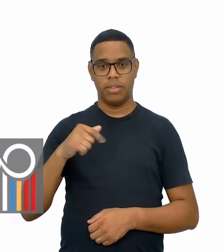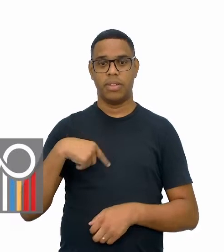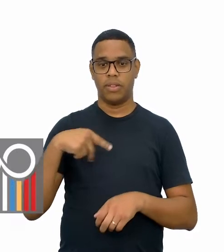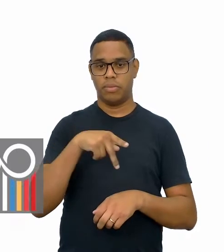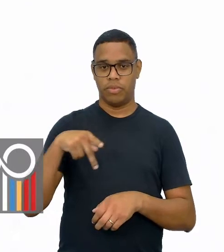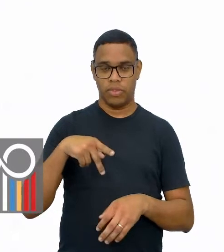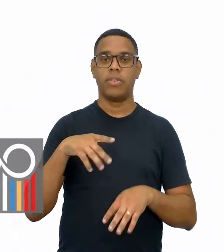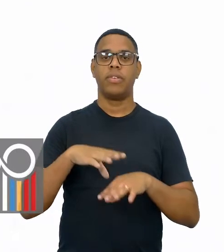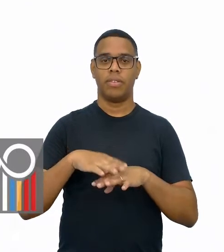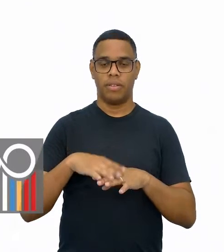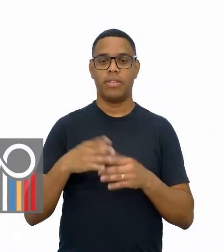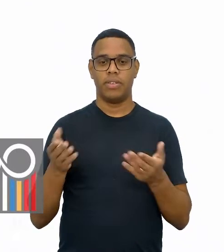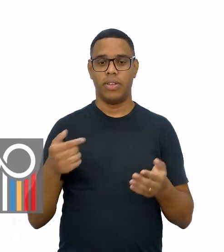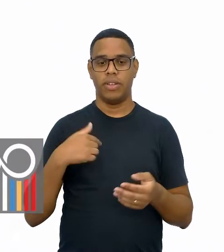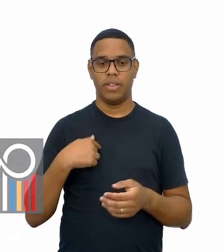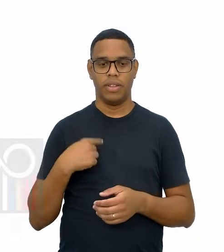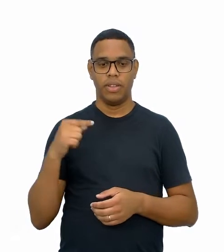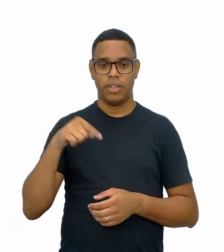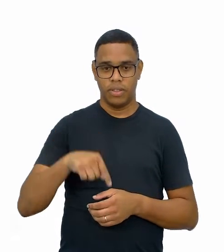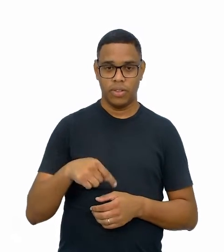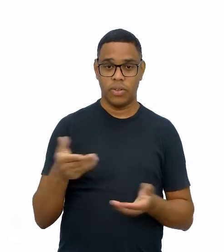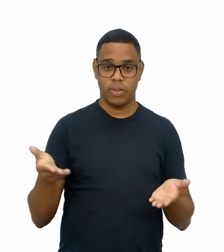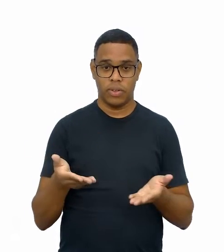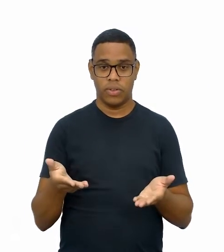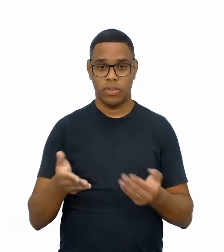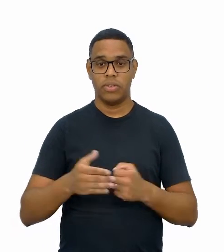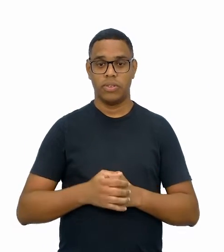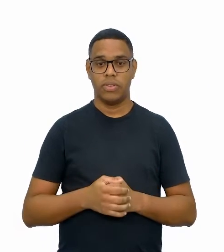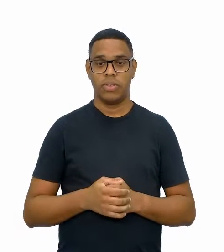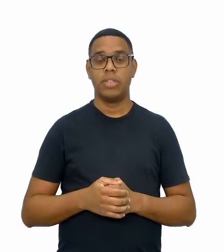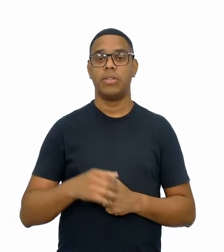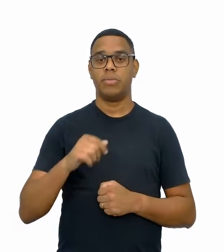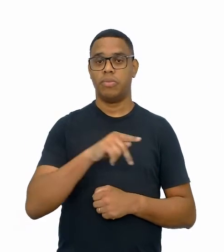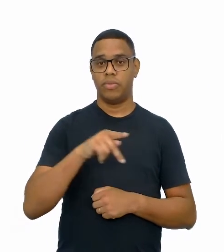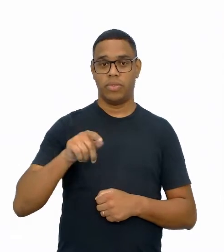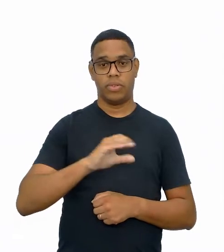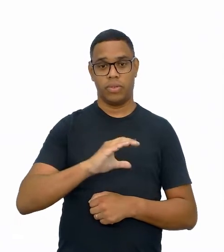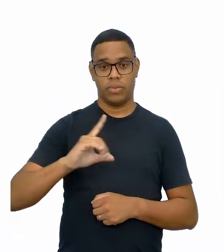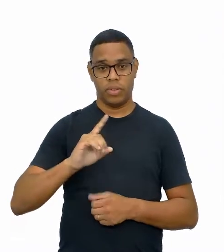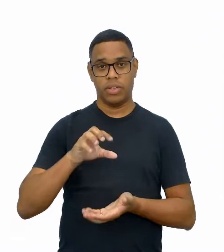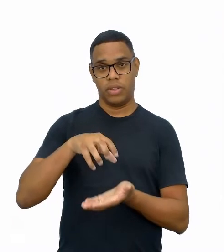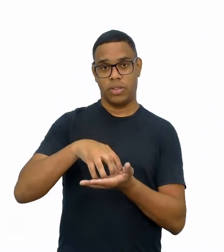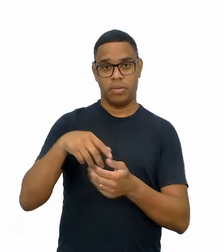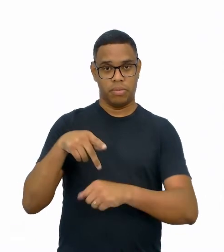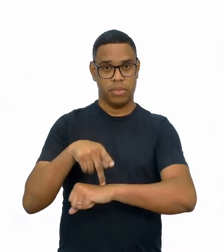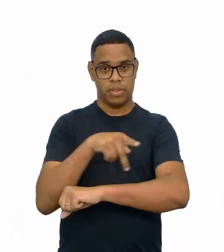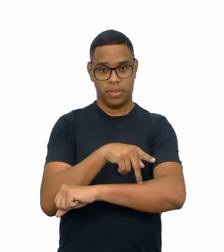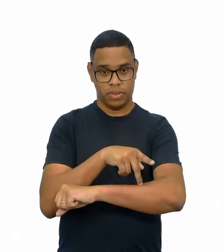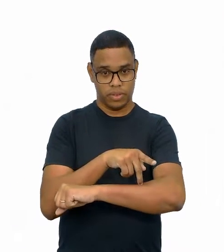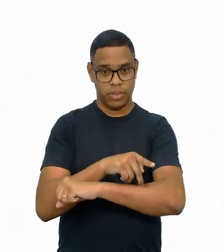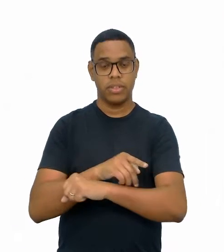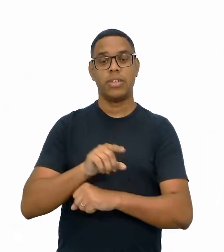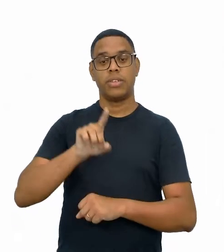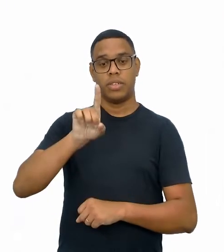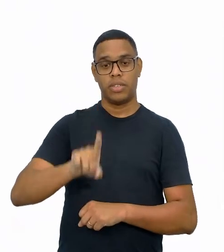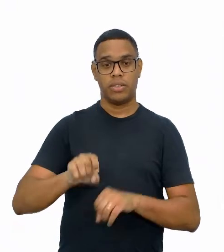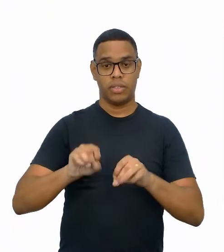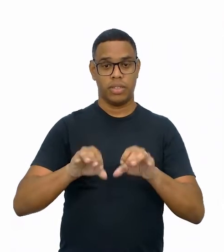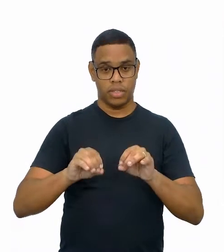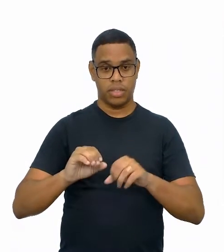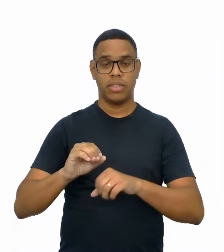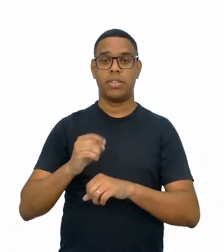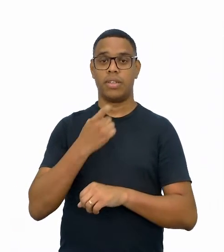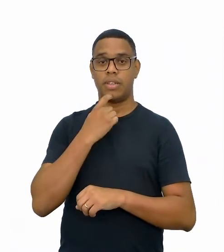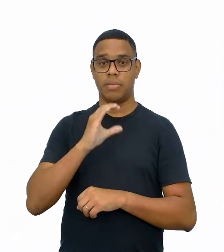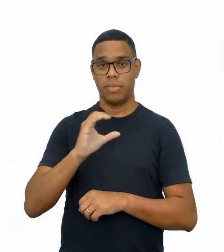rede e atualmente eu estou como professora coordenadora do Núcleo Pedagógico na Diretoria de Ensino